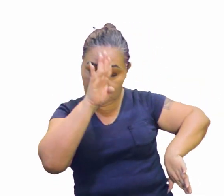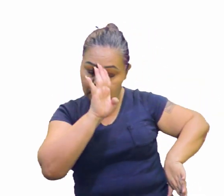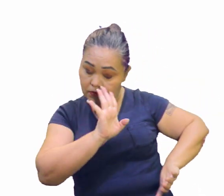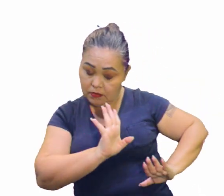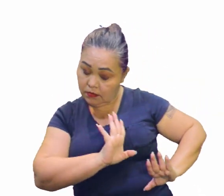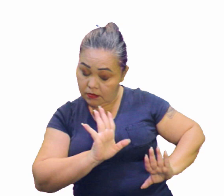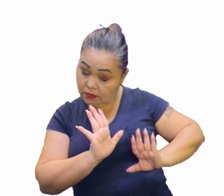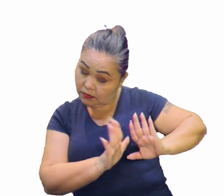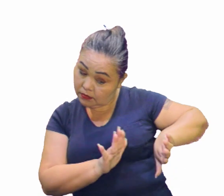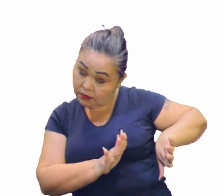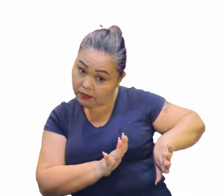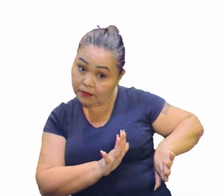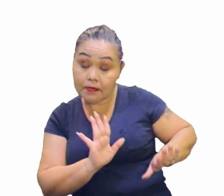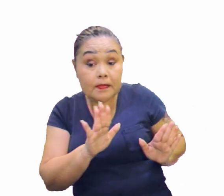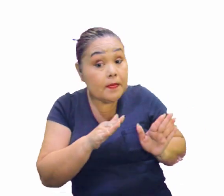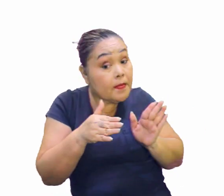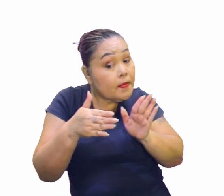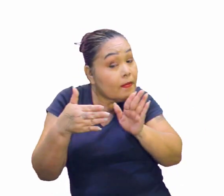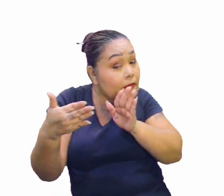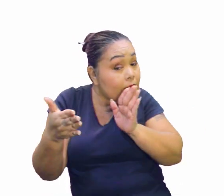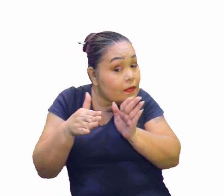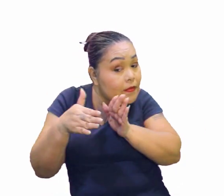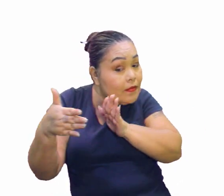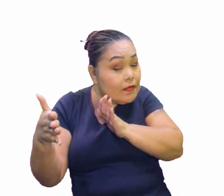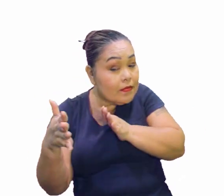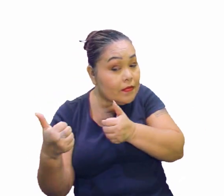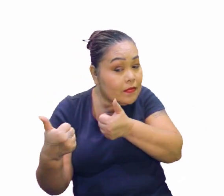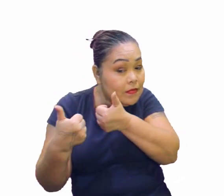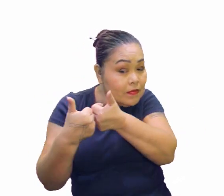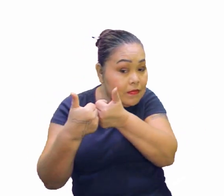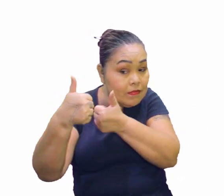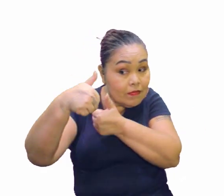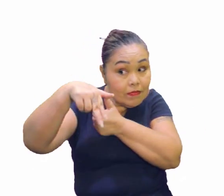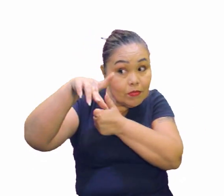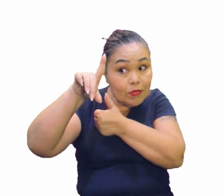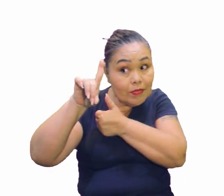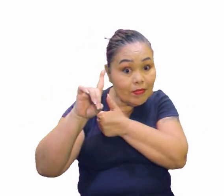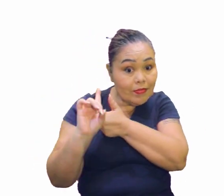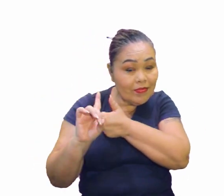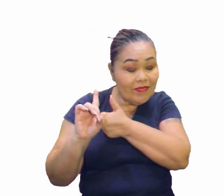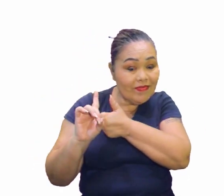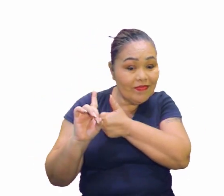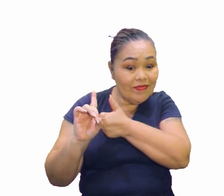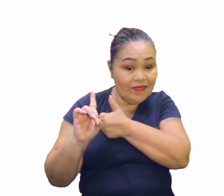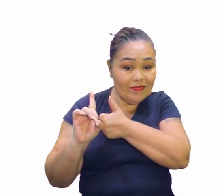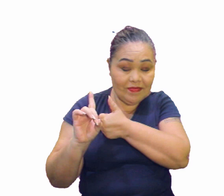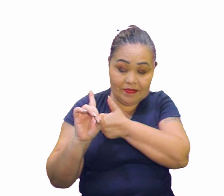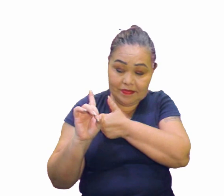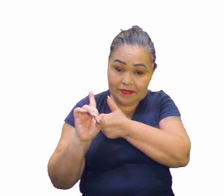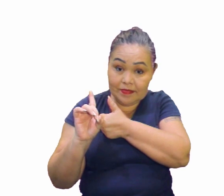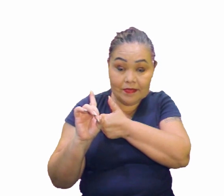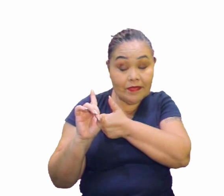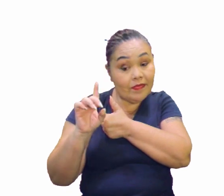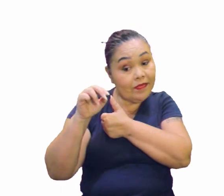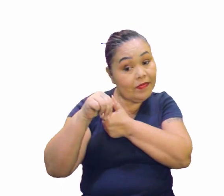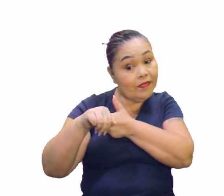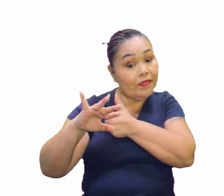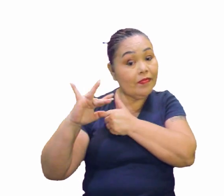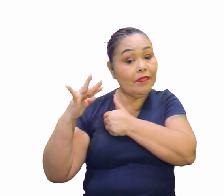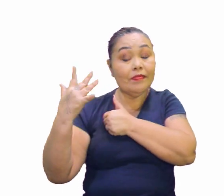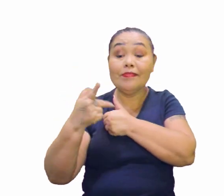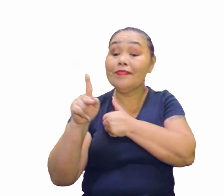Brasil. A gente está aqui, ó, no Nordeste. A Mata Atlântica está lá no Nordeste